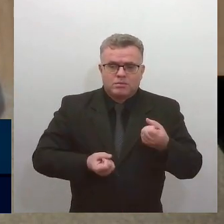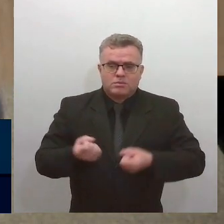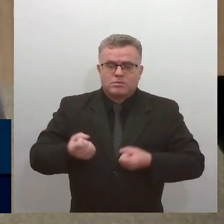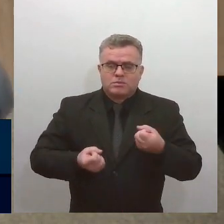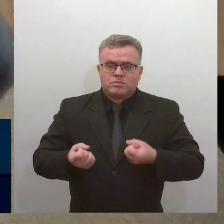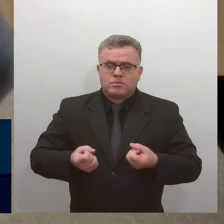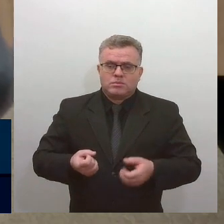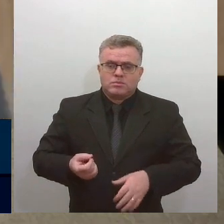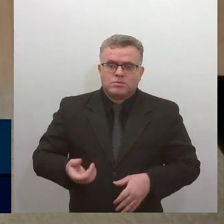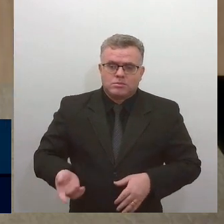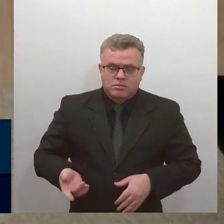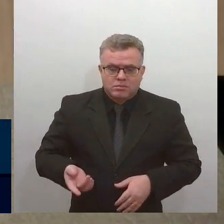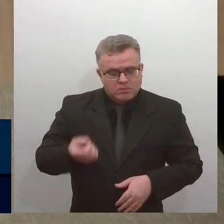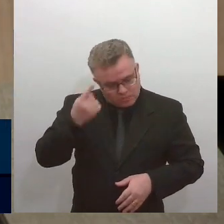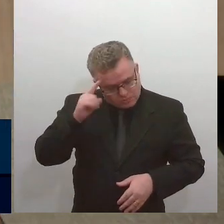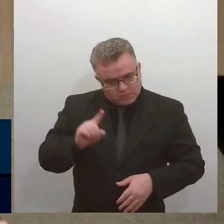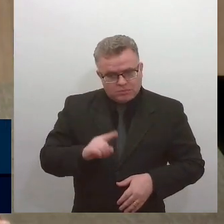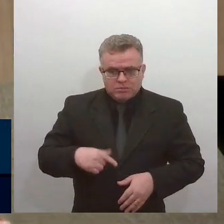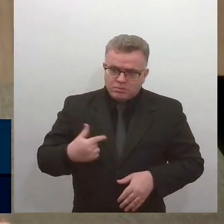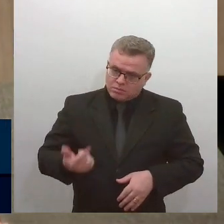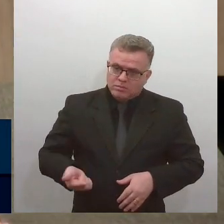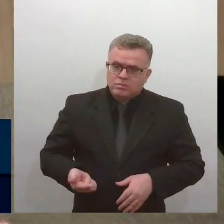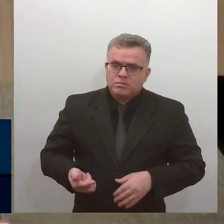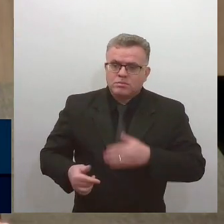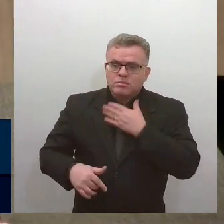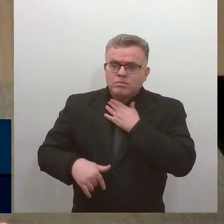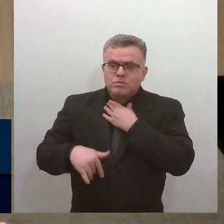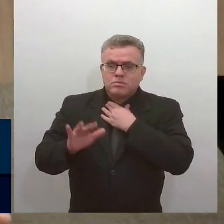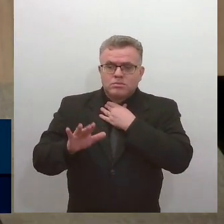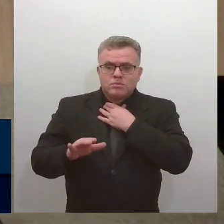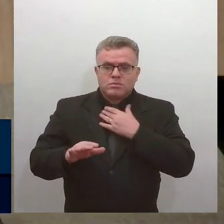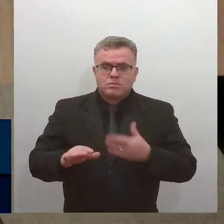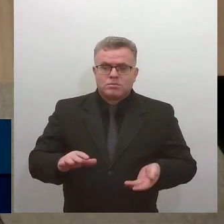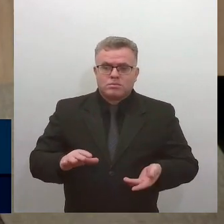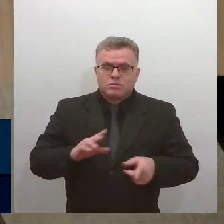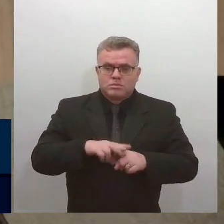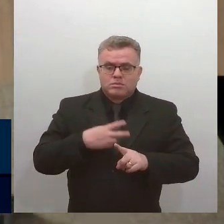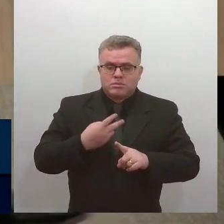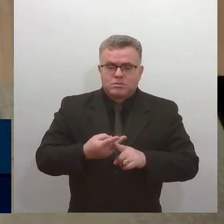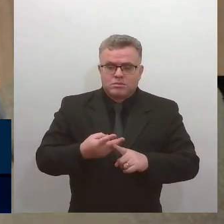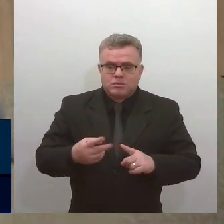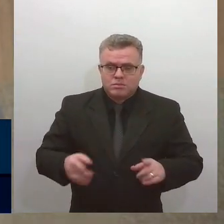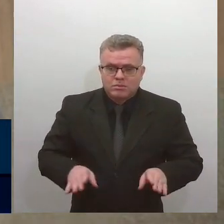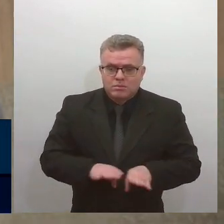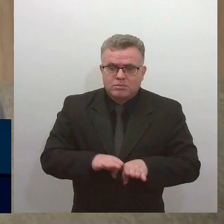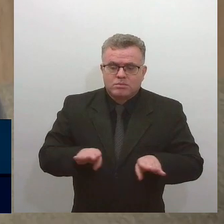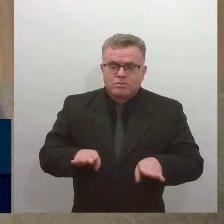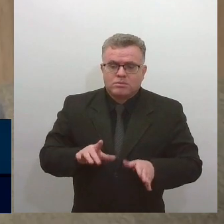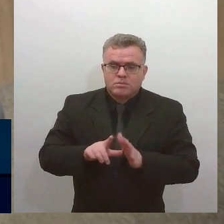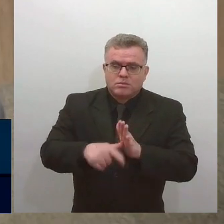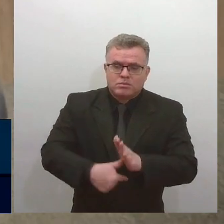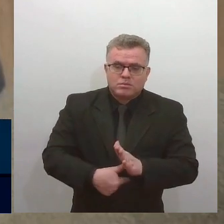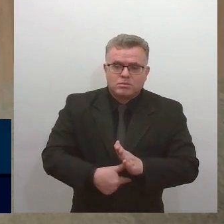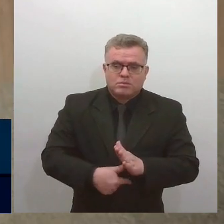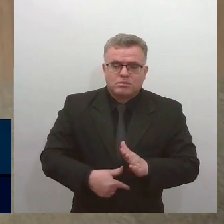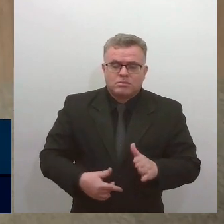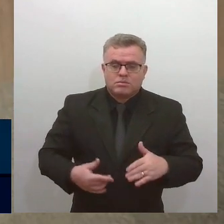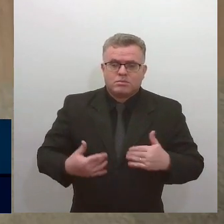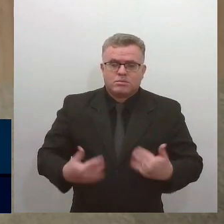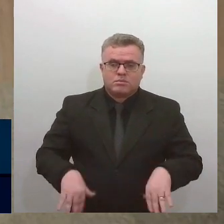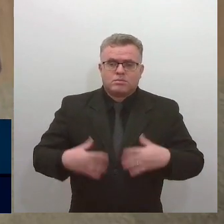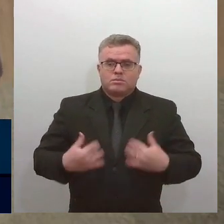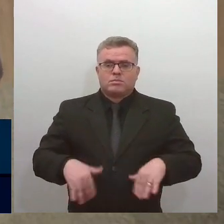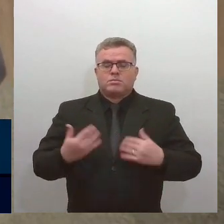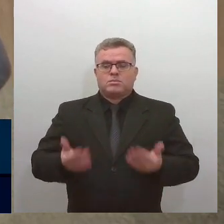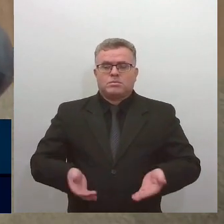já carece a duplicação então repare como nós estamos atrasado eu quero até aqui dizer que existe